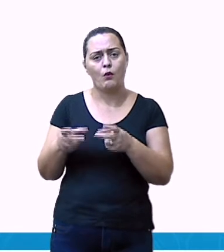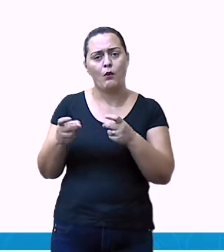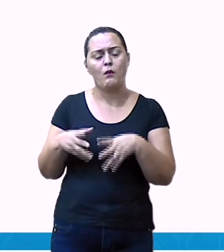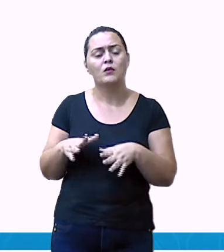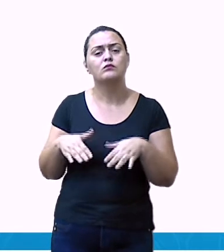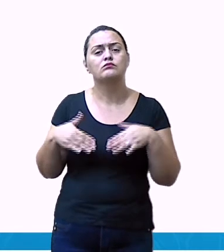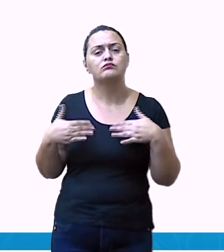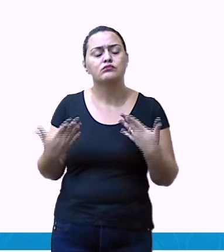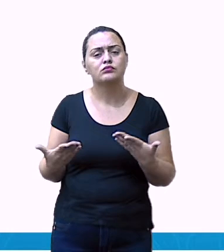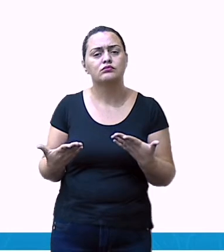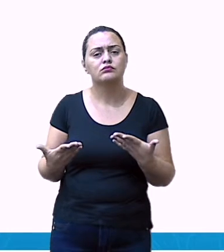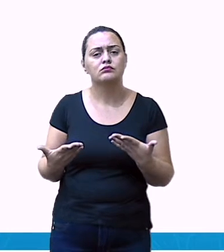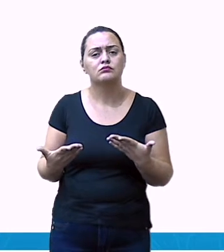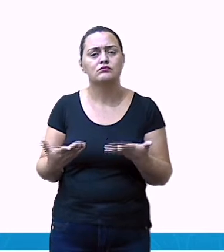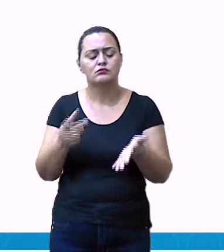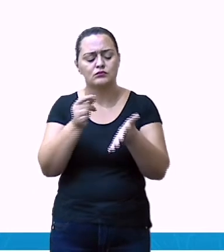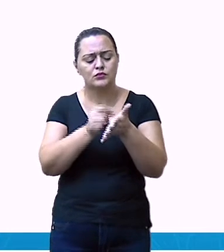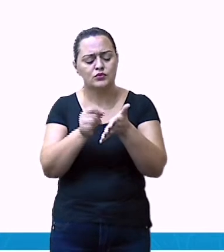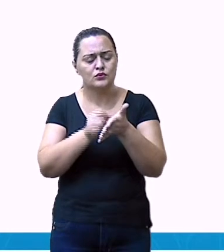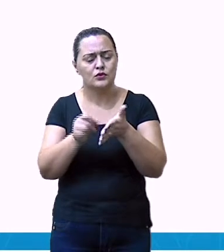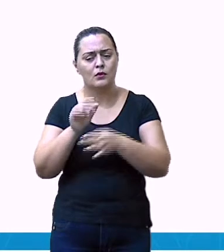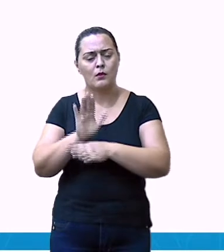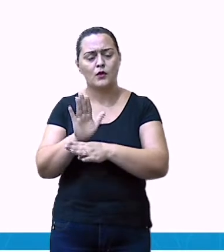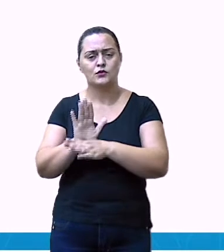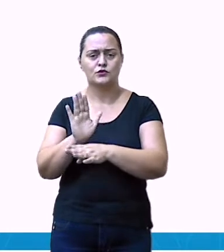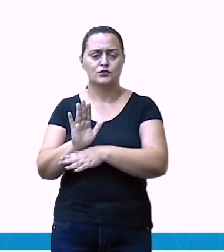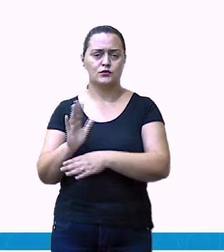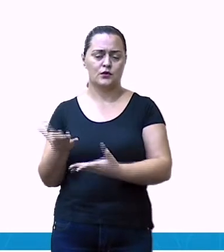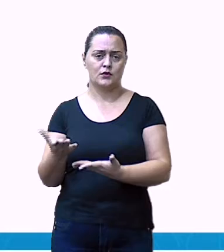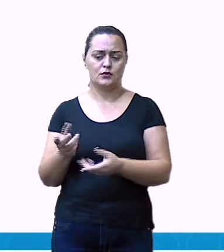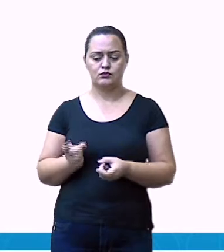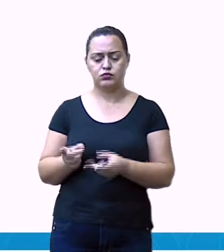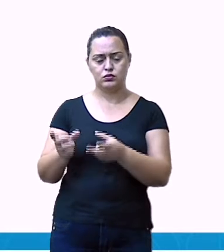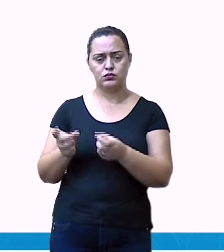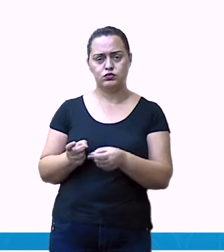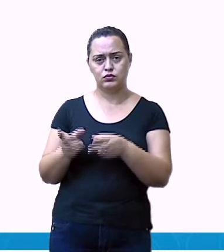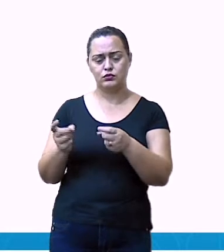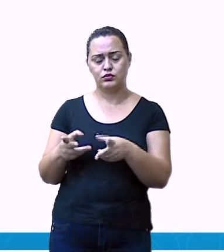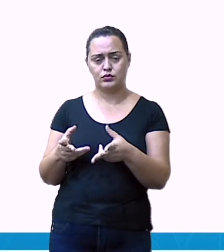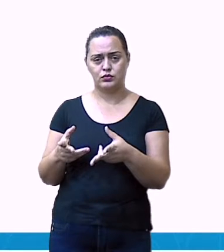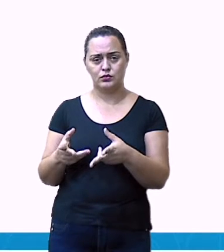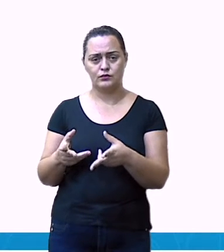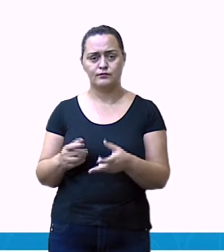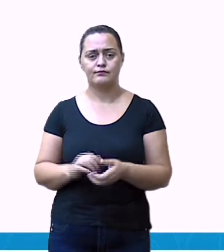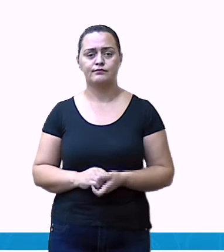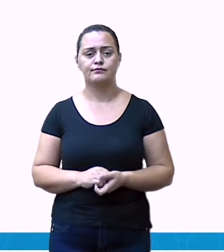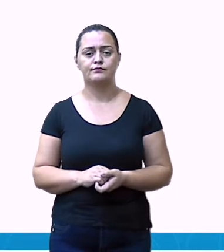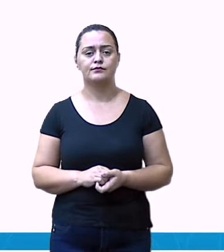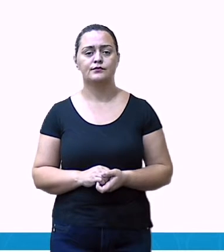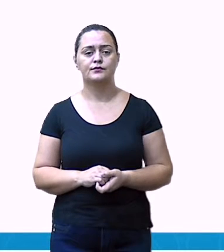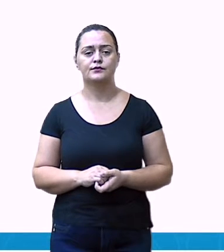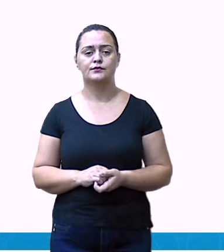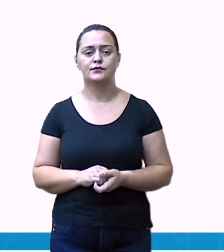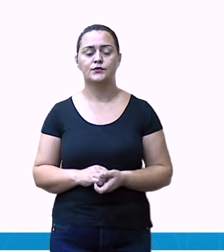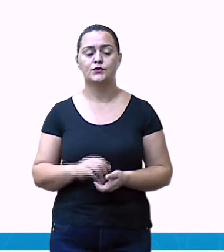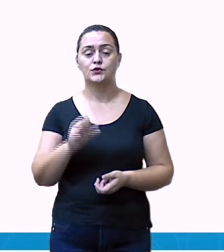produzir escrita para controlar a sua mercadoria ou seus produtos? Foram